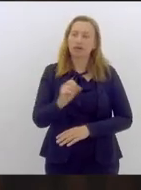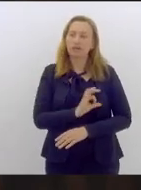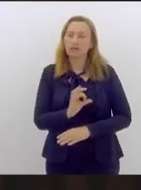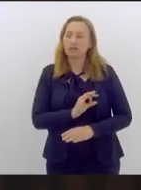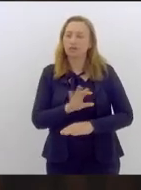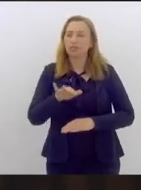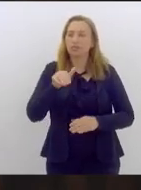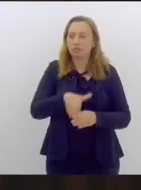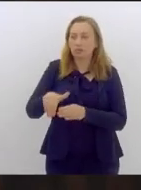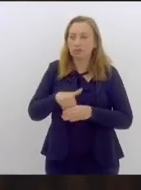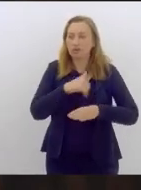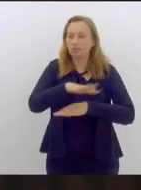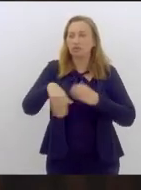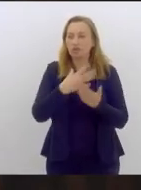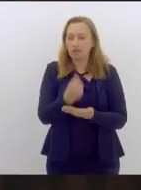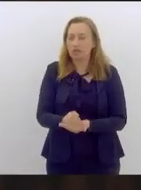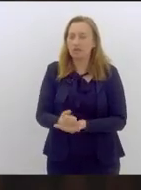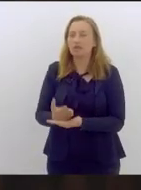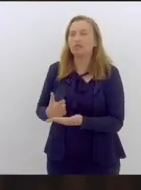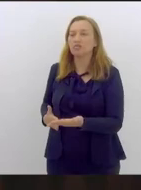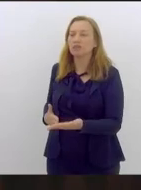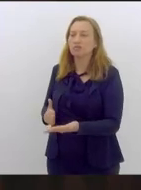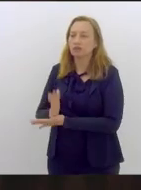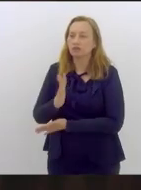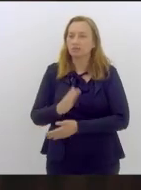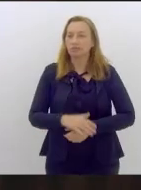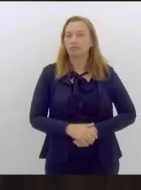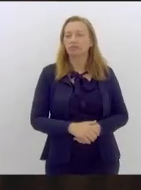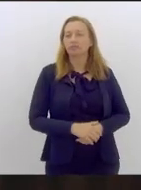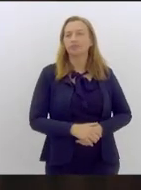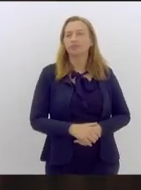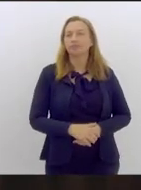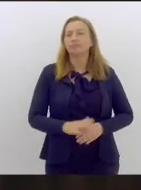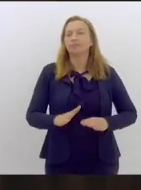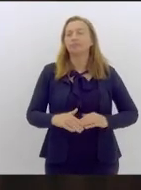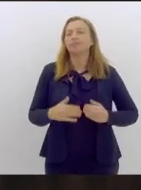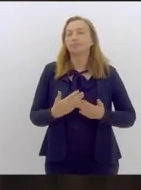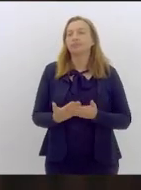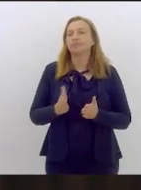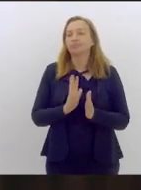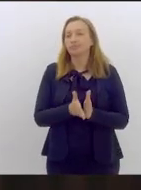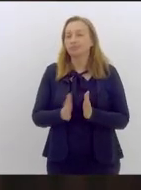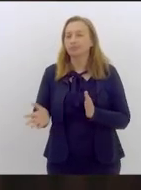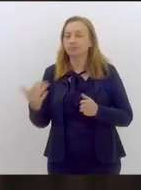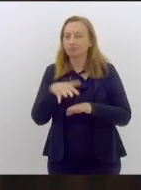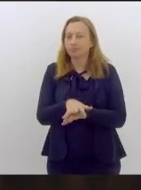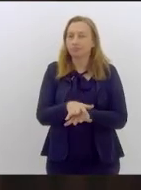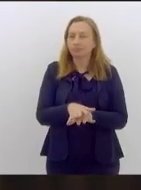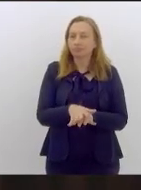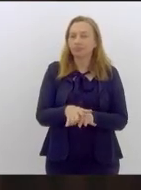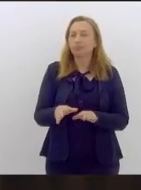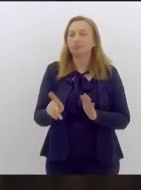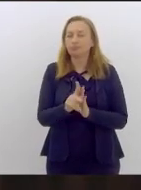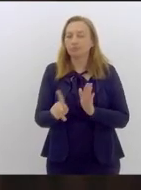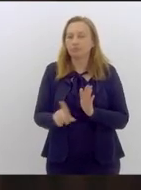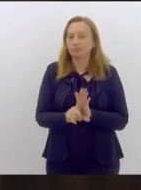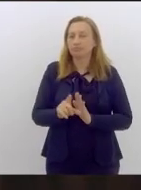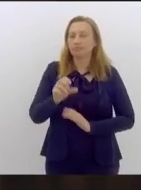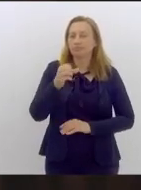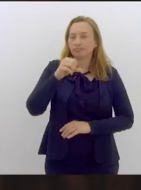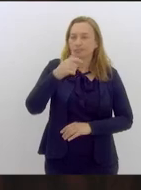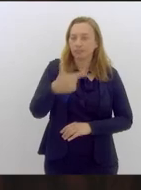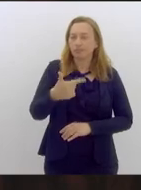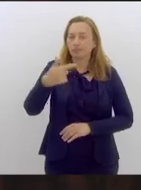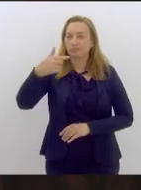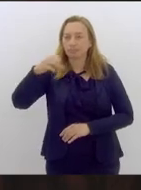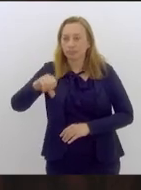Em votação, os senhores que aprovam permaneçam como estão. Aprovado. Requer inclusão na ordem do dia, projeto de lei